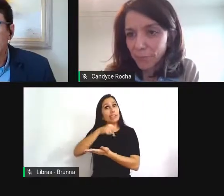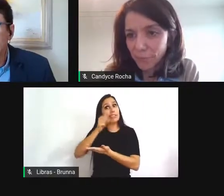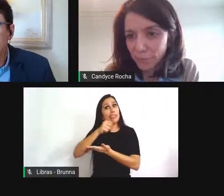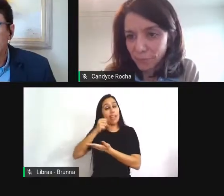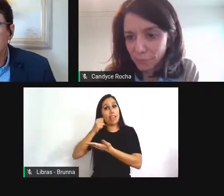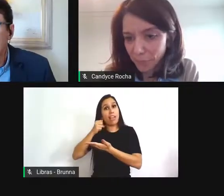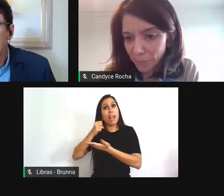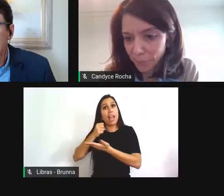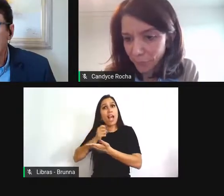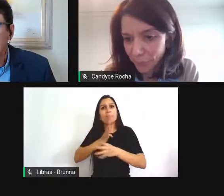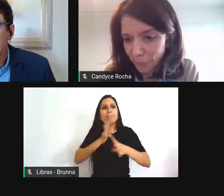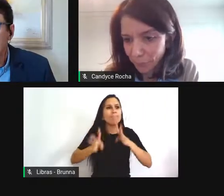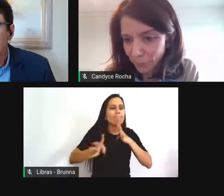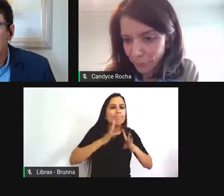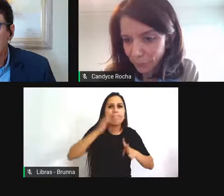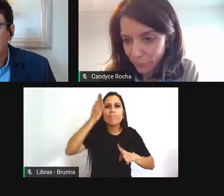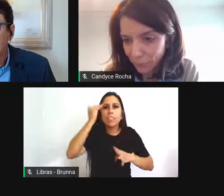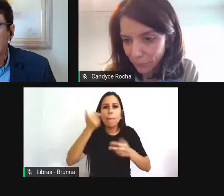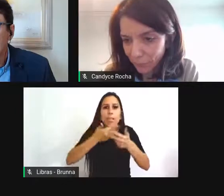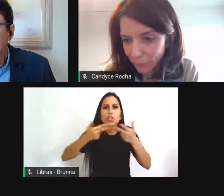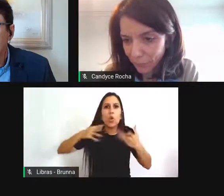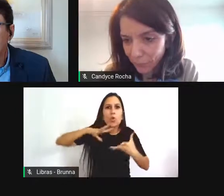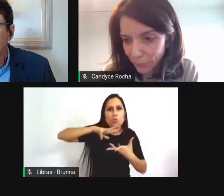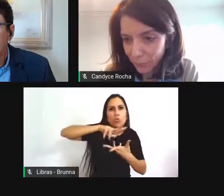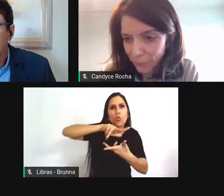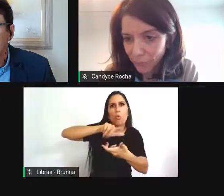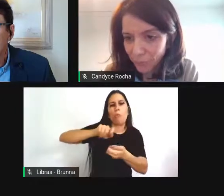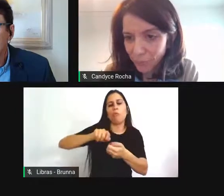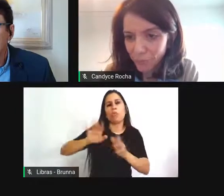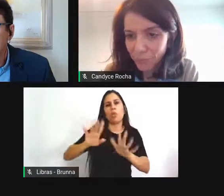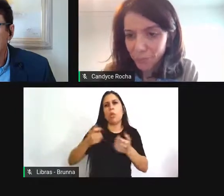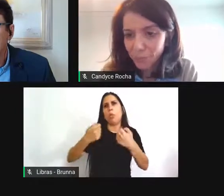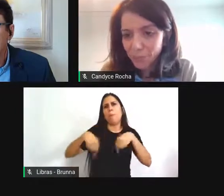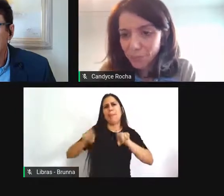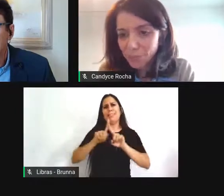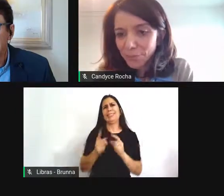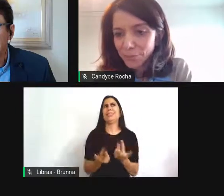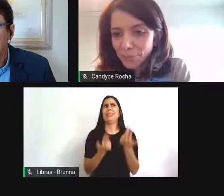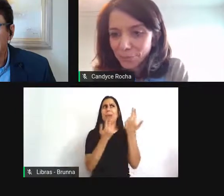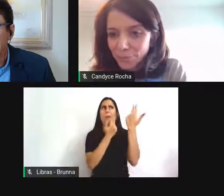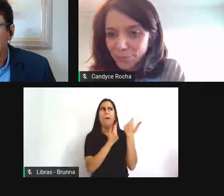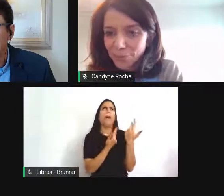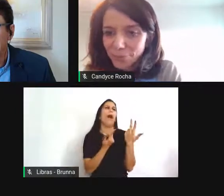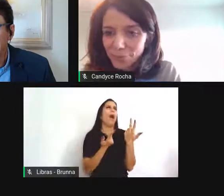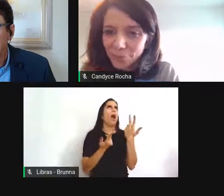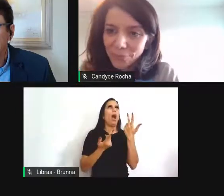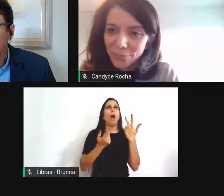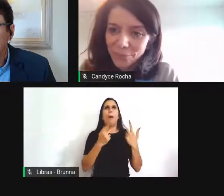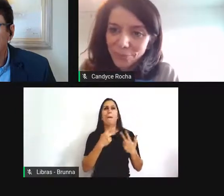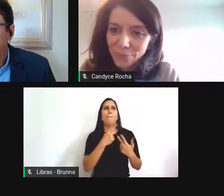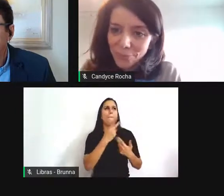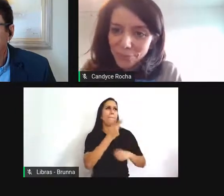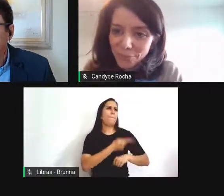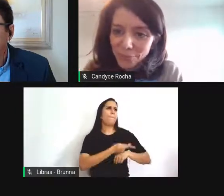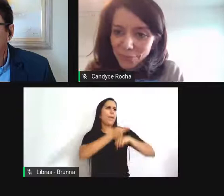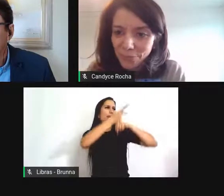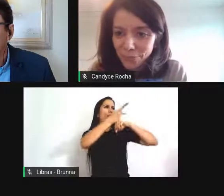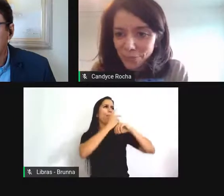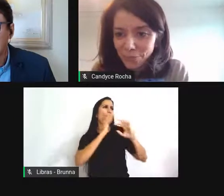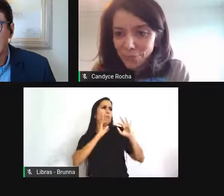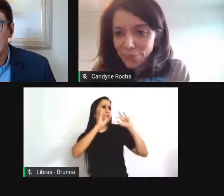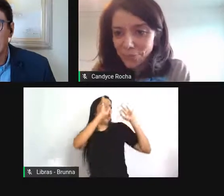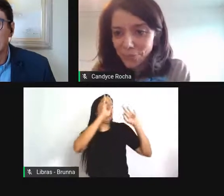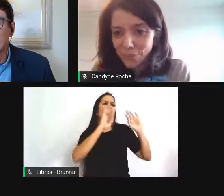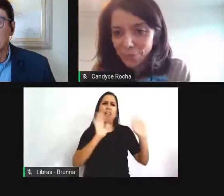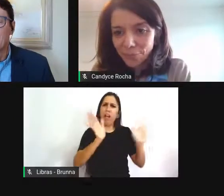mundo. Não precisa necessariamente ser para aquelas do Prêmio Nobel, aquelas o Oscar da ciência política. Não vai. Aí você vai ter outras